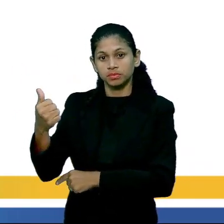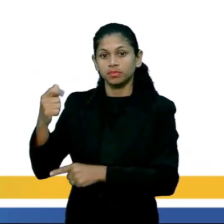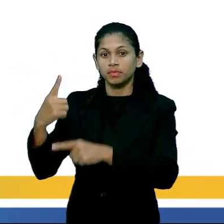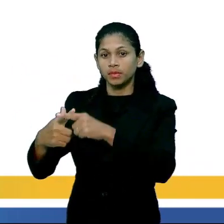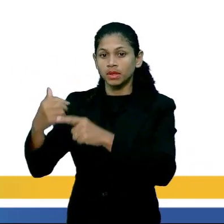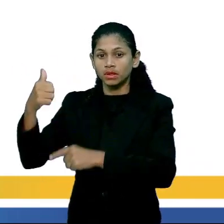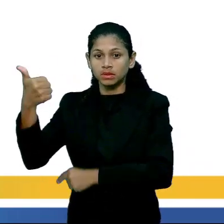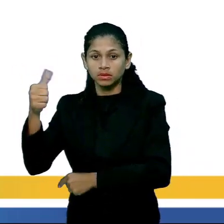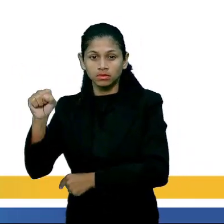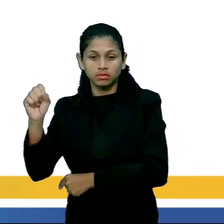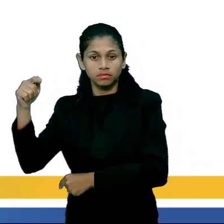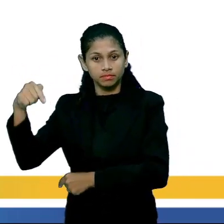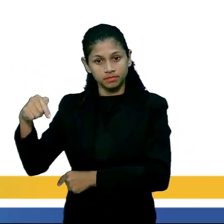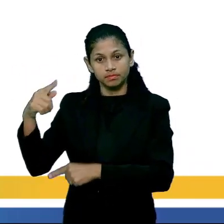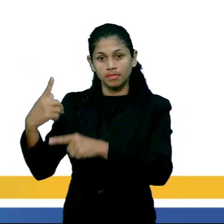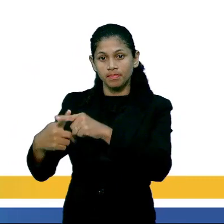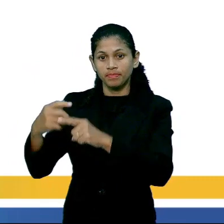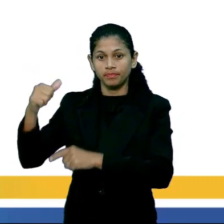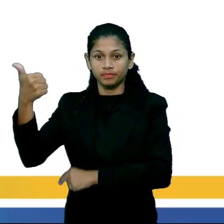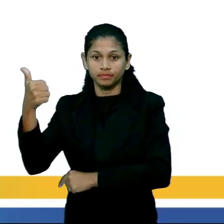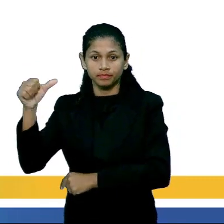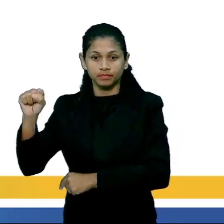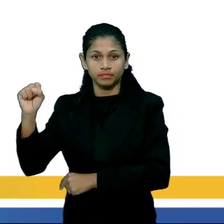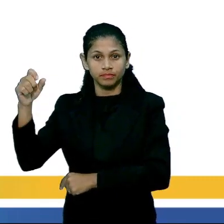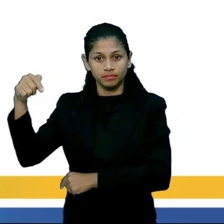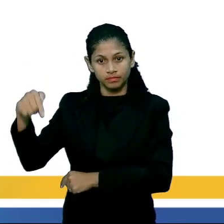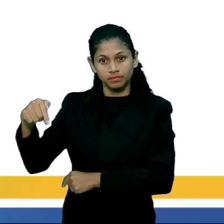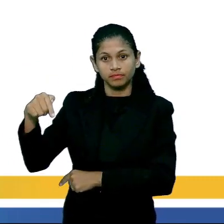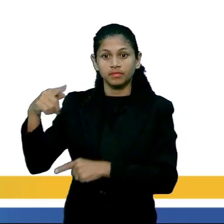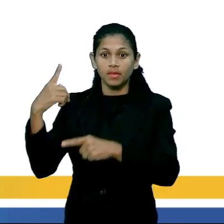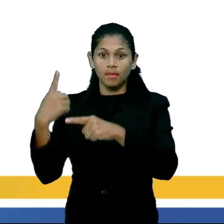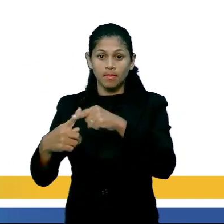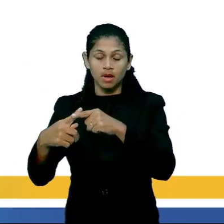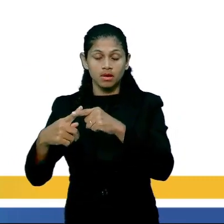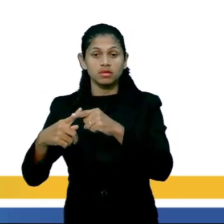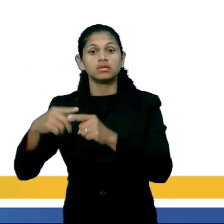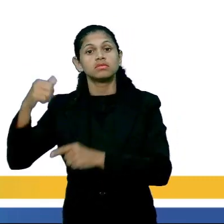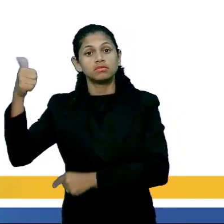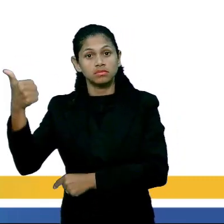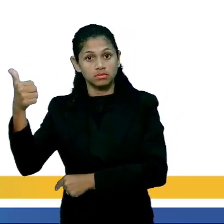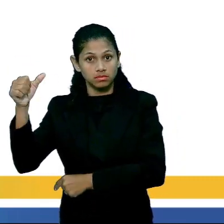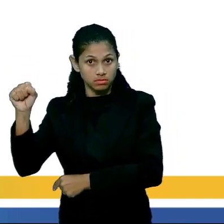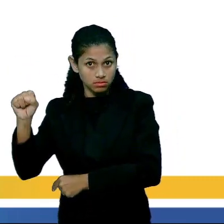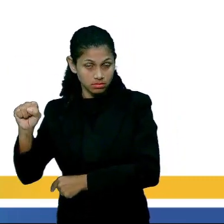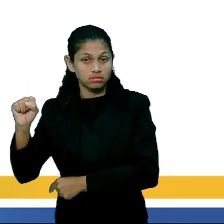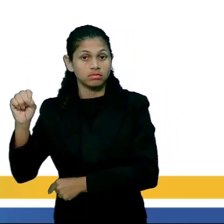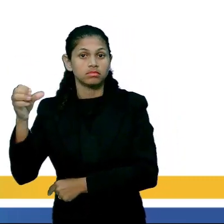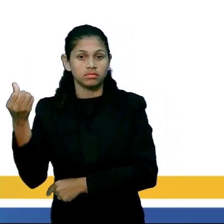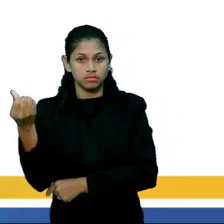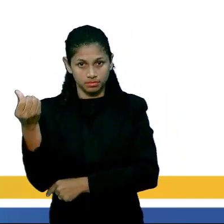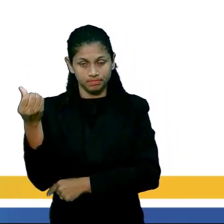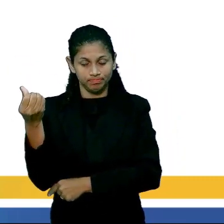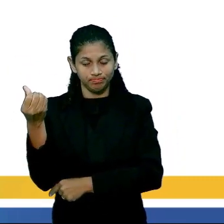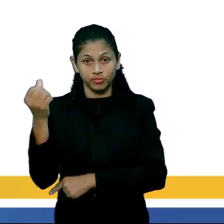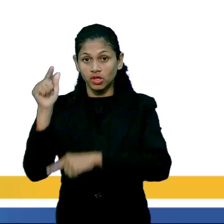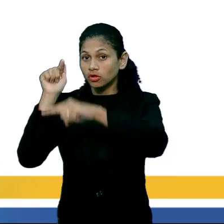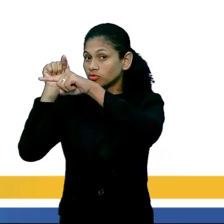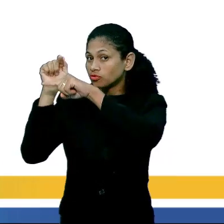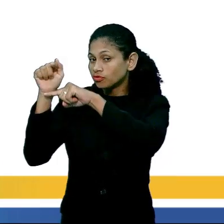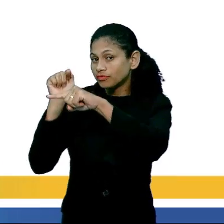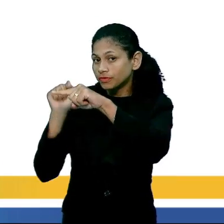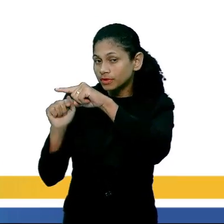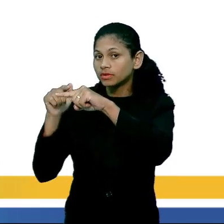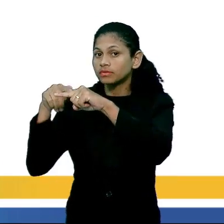+ 187 mais 187 outra vez e mais 186